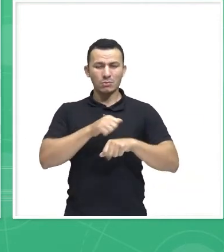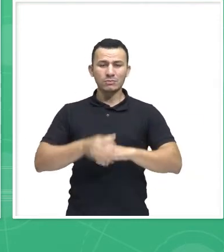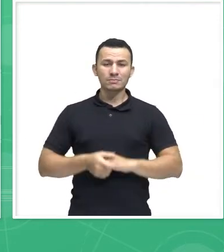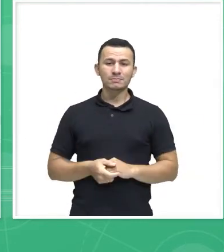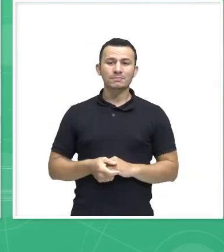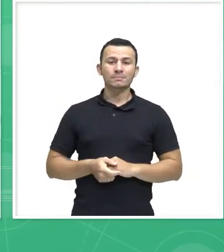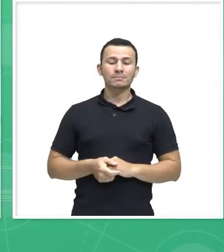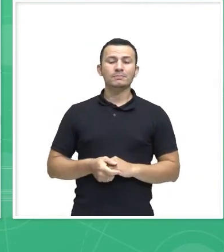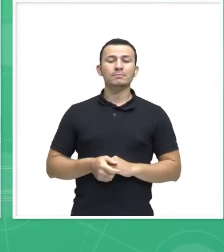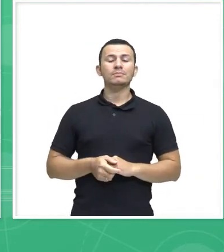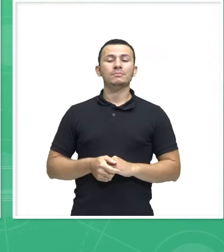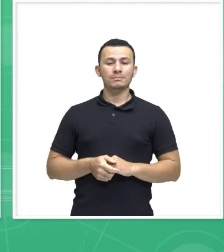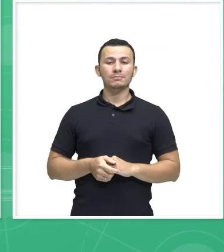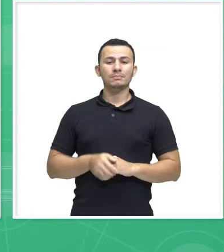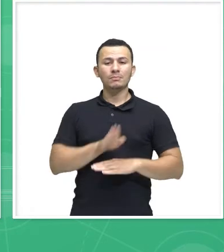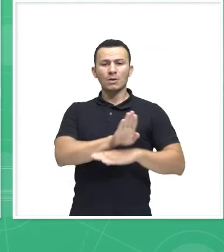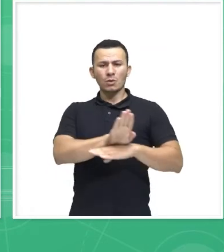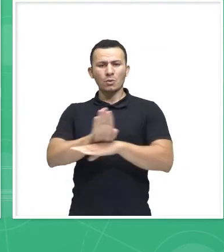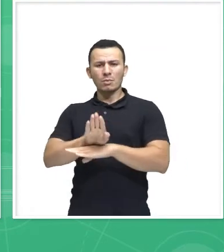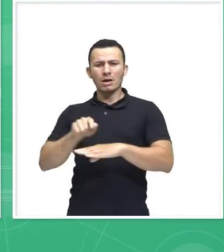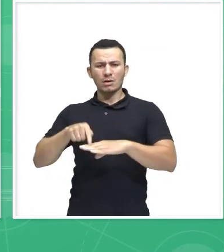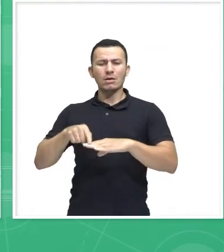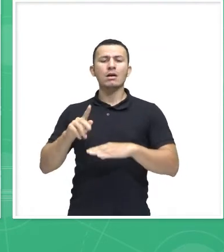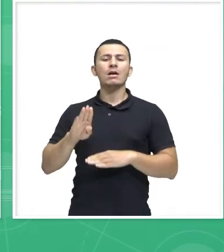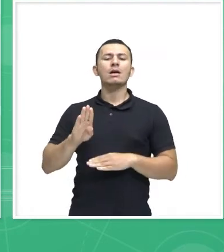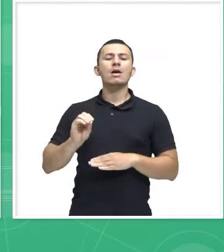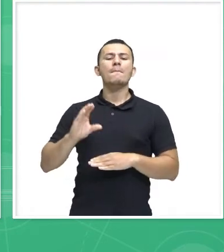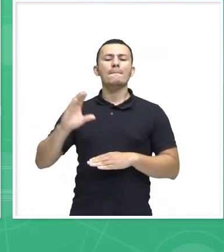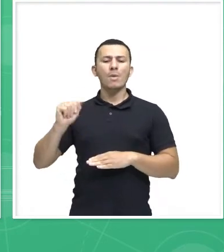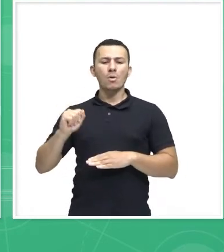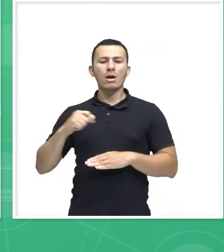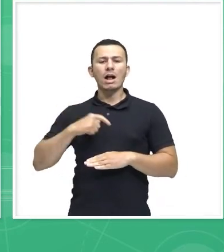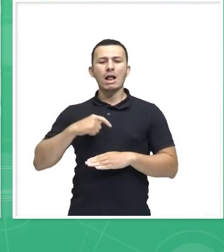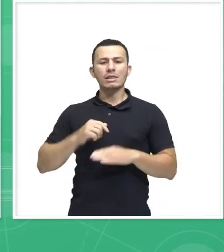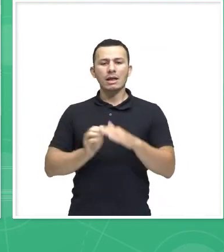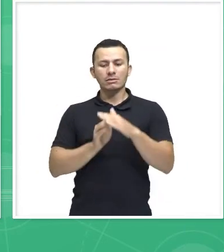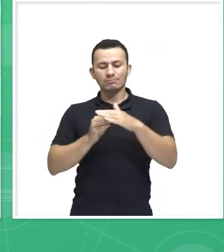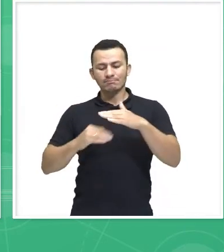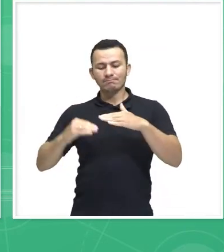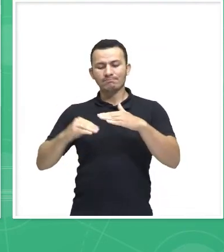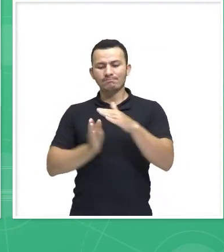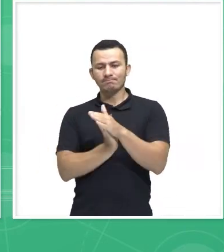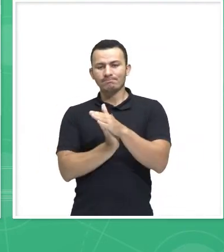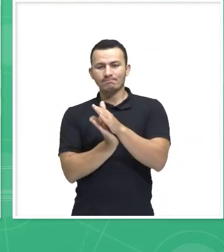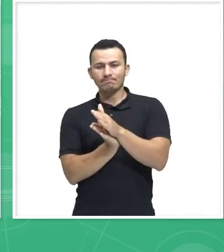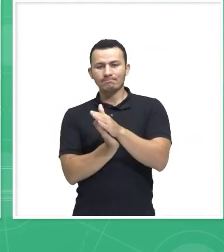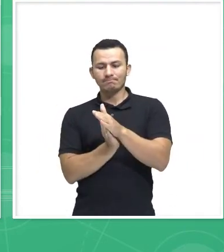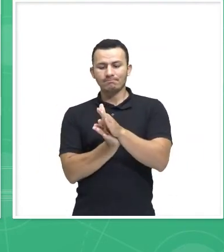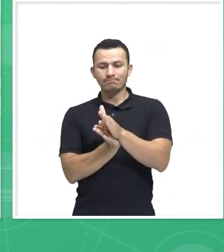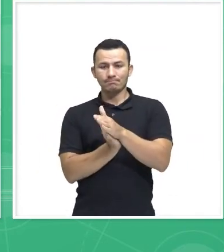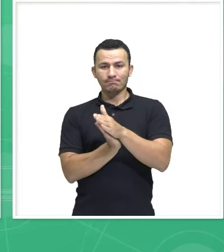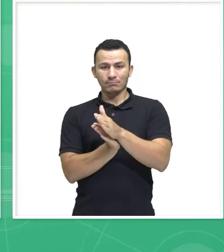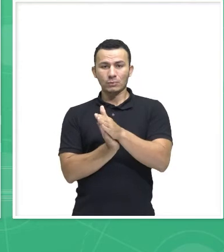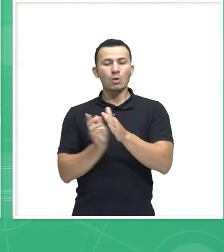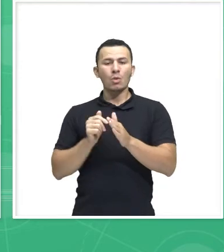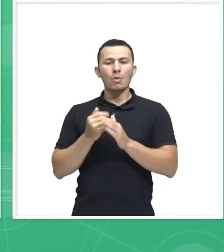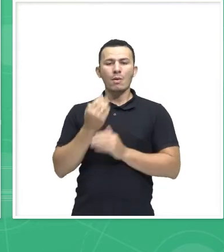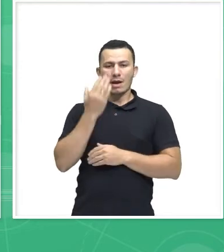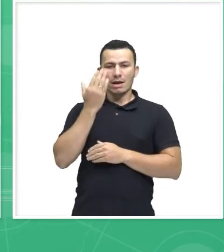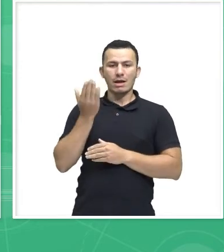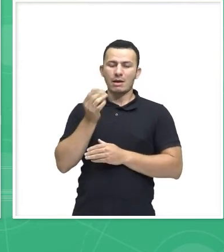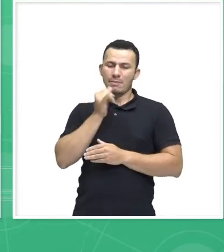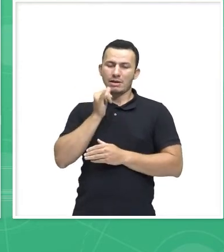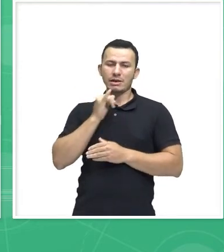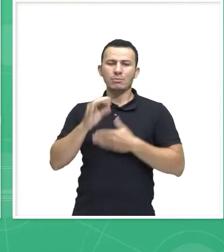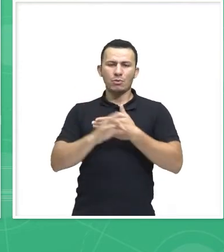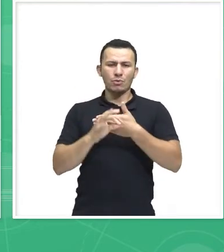a boca dos tubarões ela vai ser localizada aqui embaixo ela vai ser nessa porção ventral não é frontal como